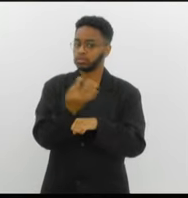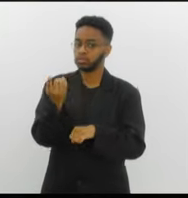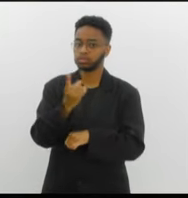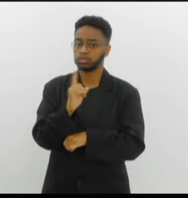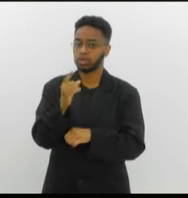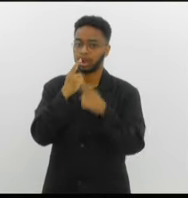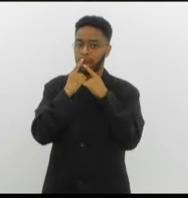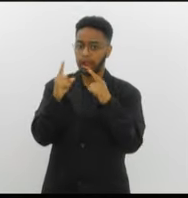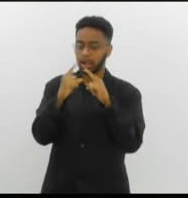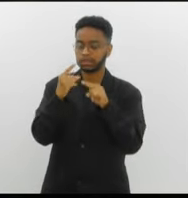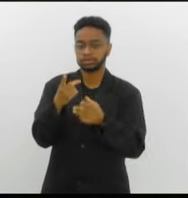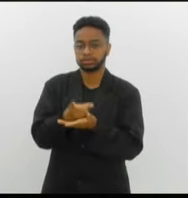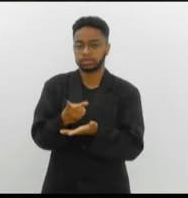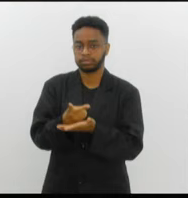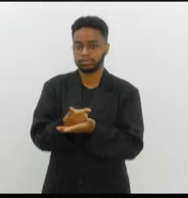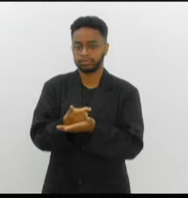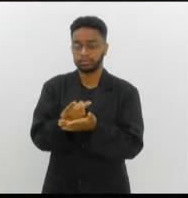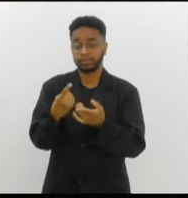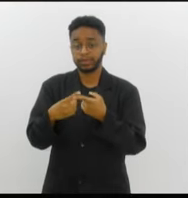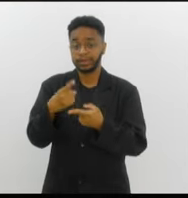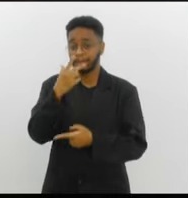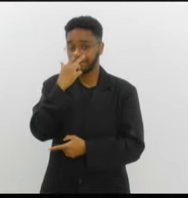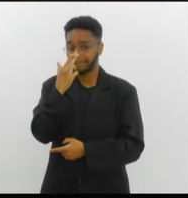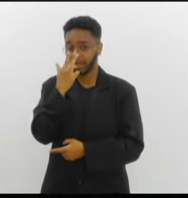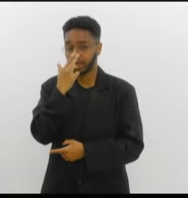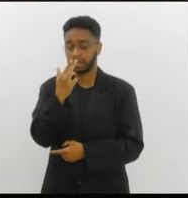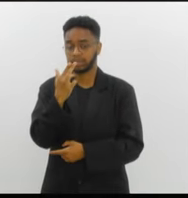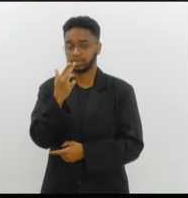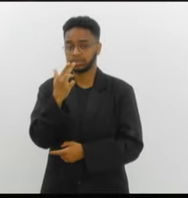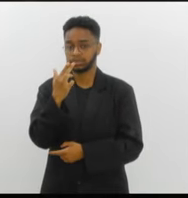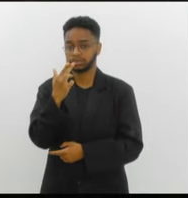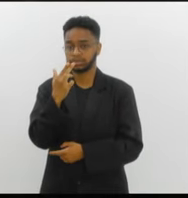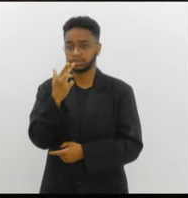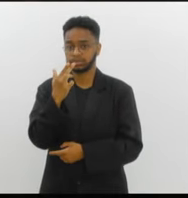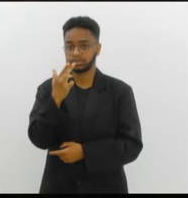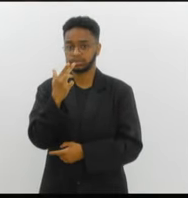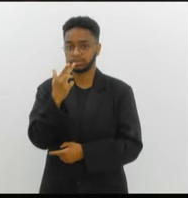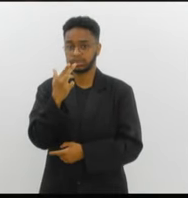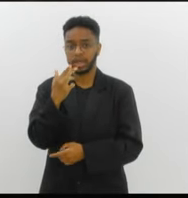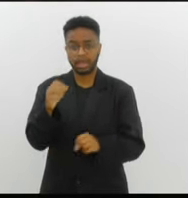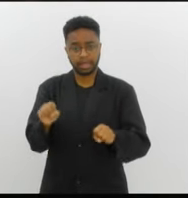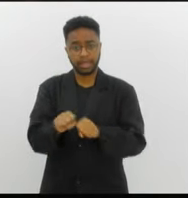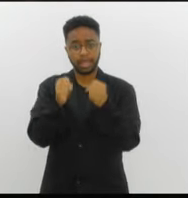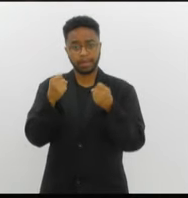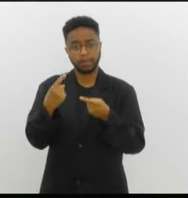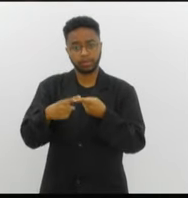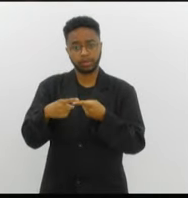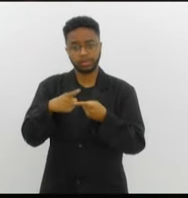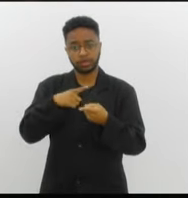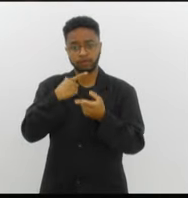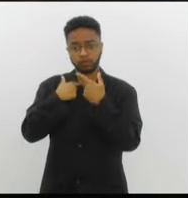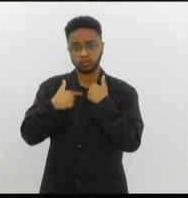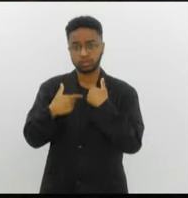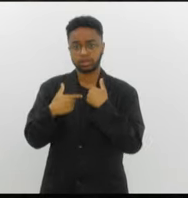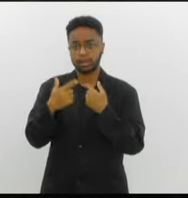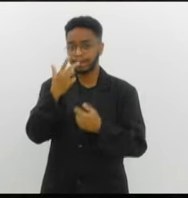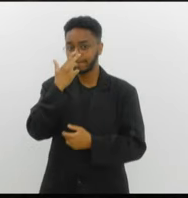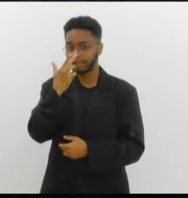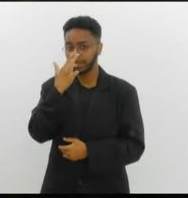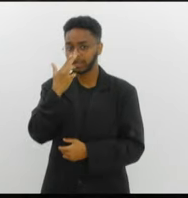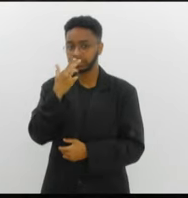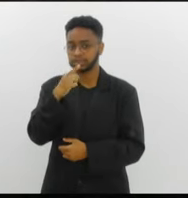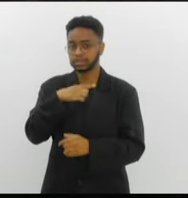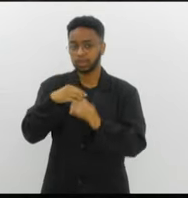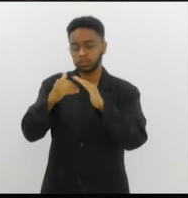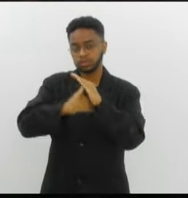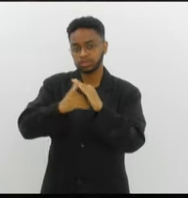mimimi. Me parece que quebram de propósito. Me parece que há um